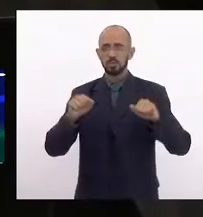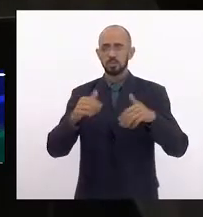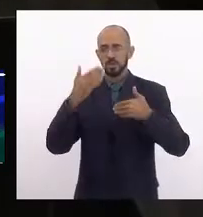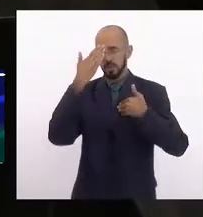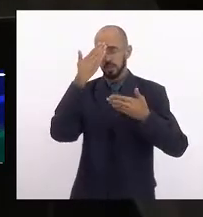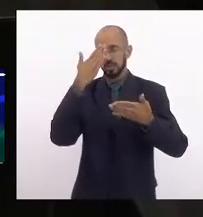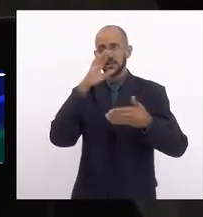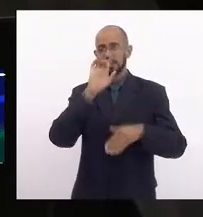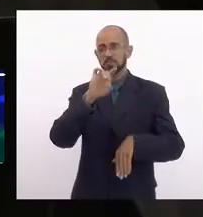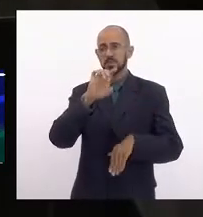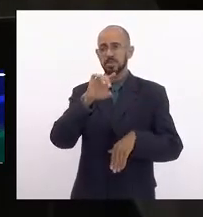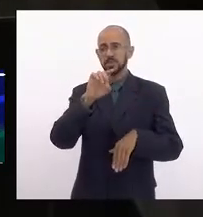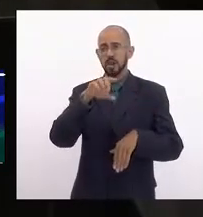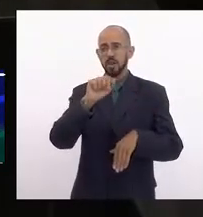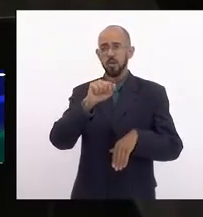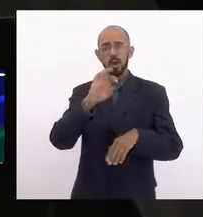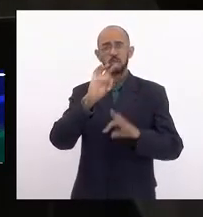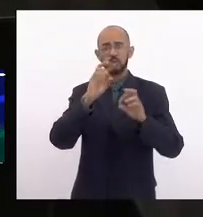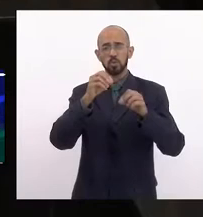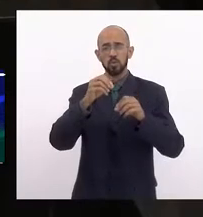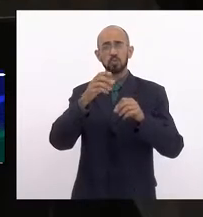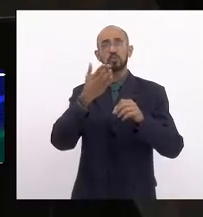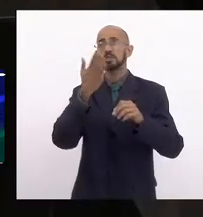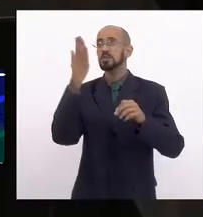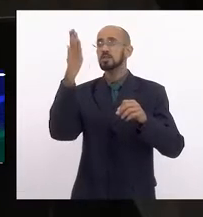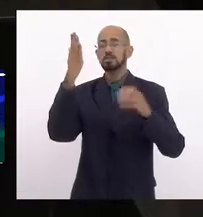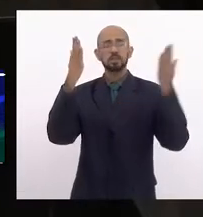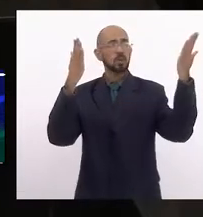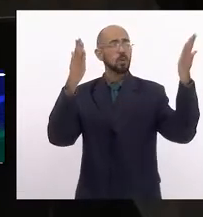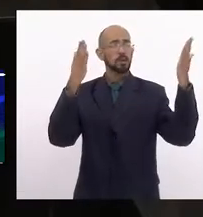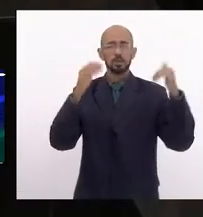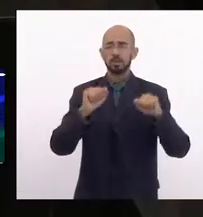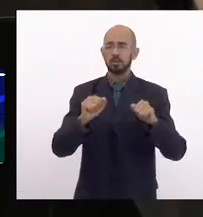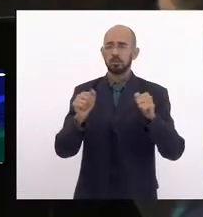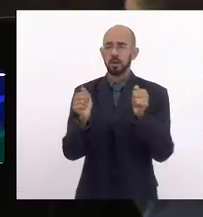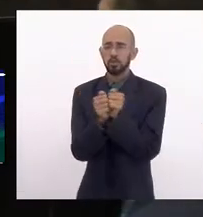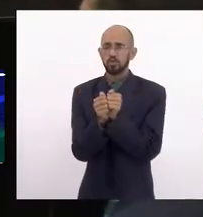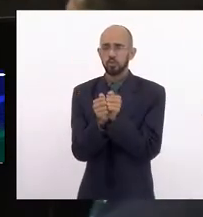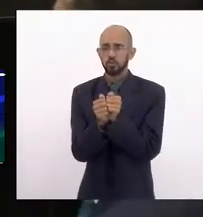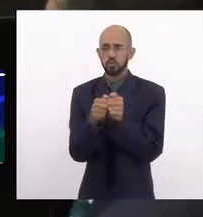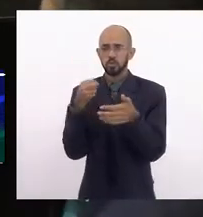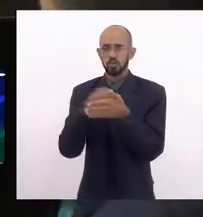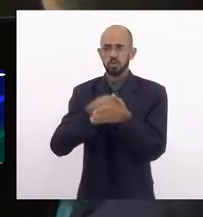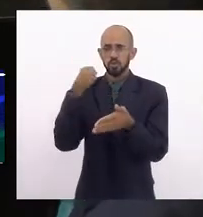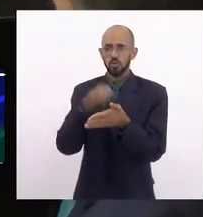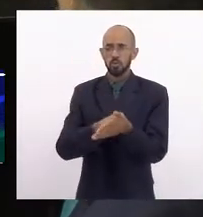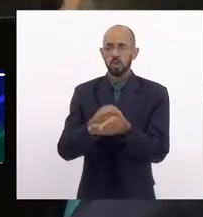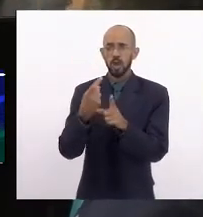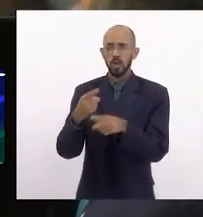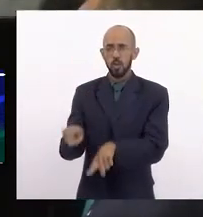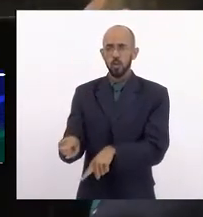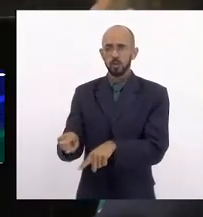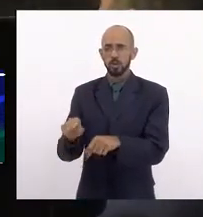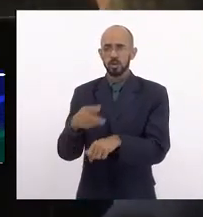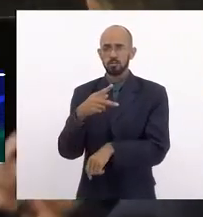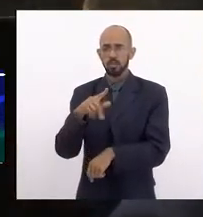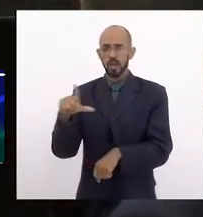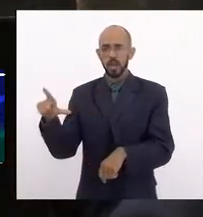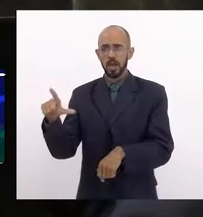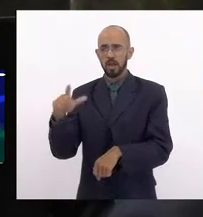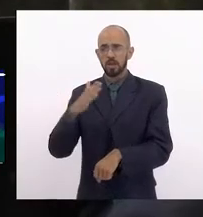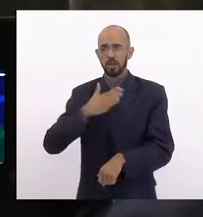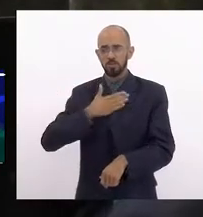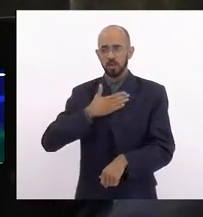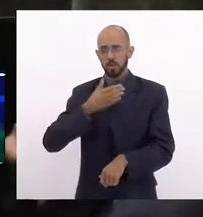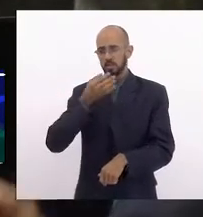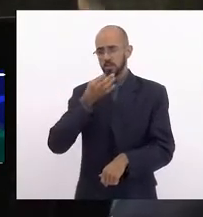a presença de todos vocês que estão aqui para juntos lutarmos contra a esse projeto que